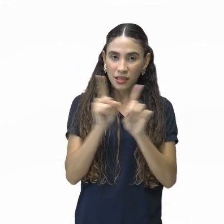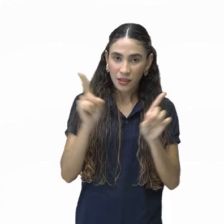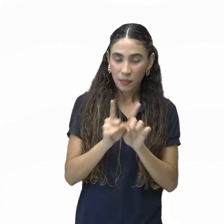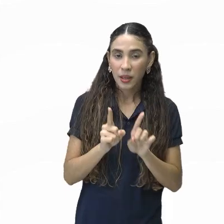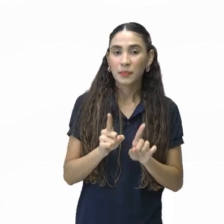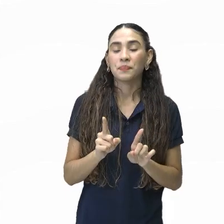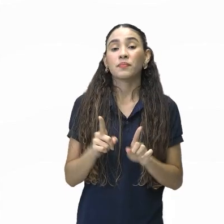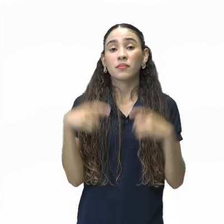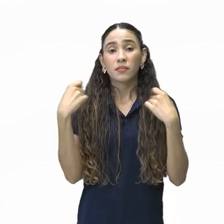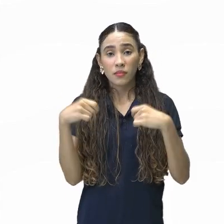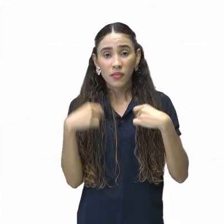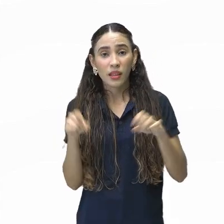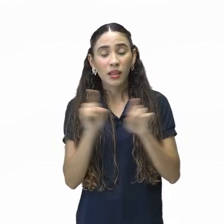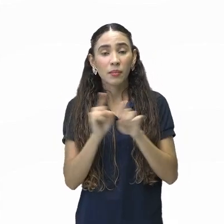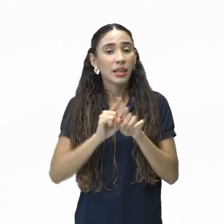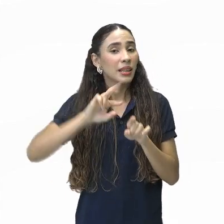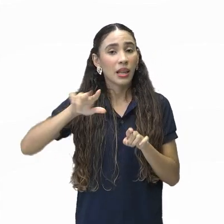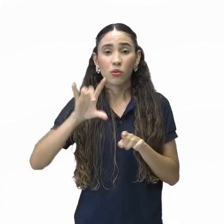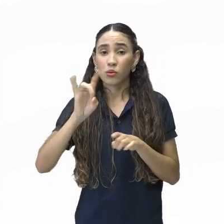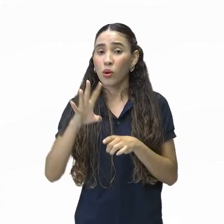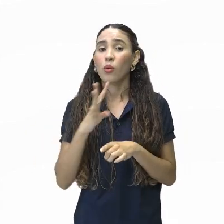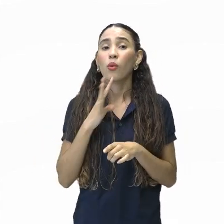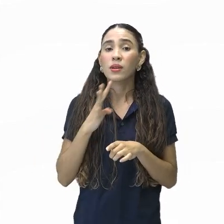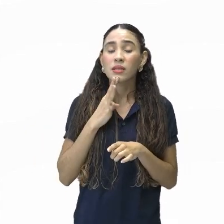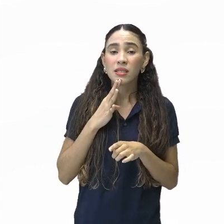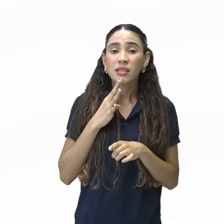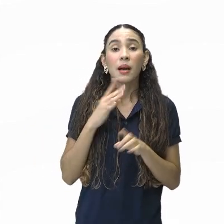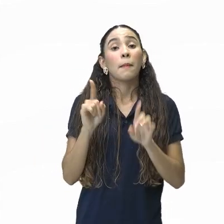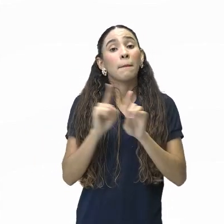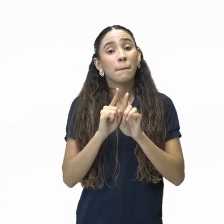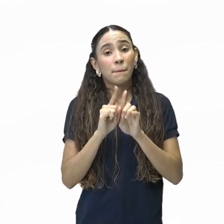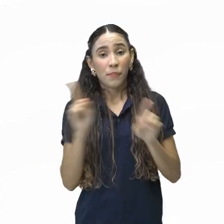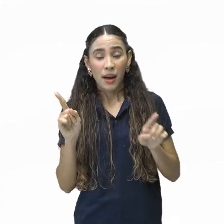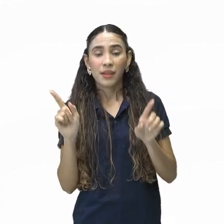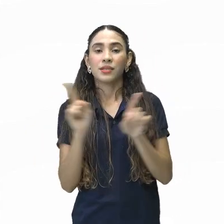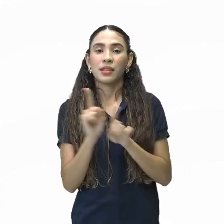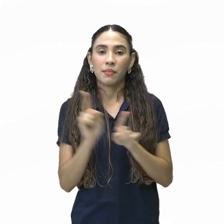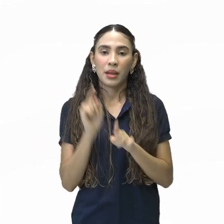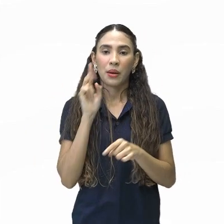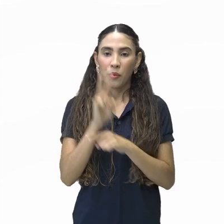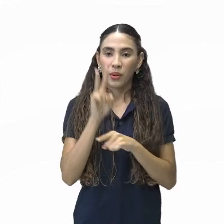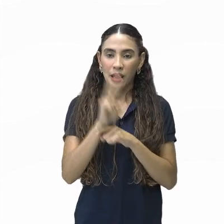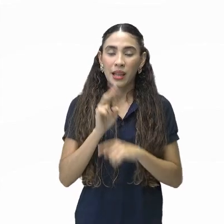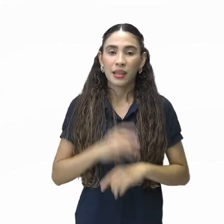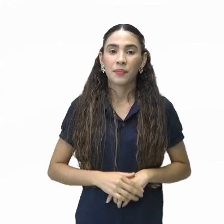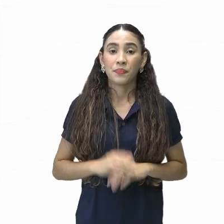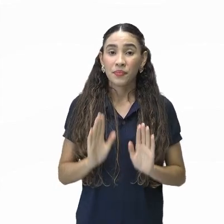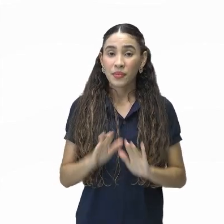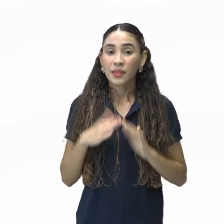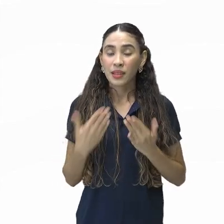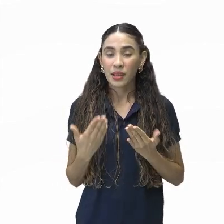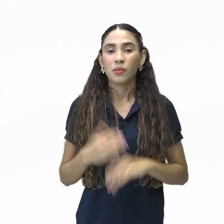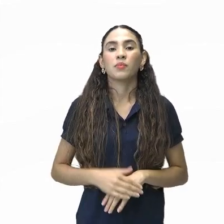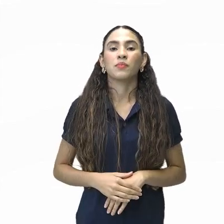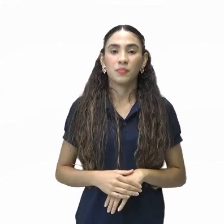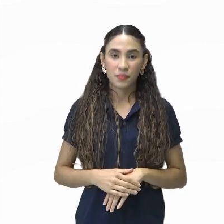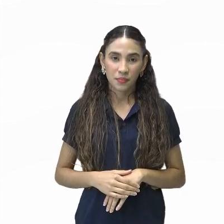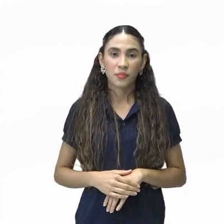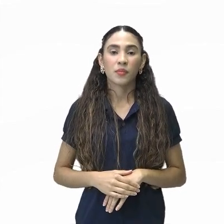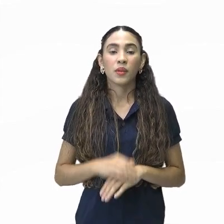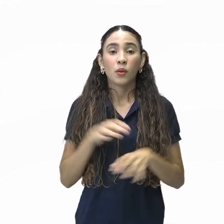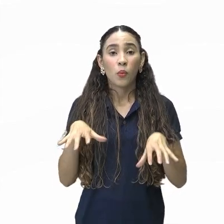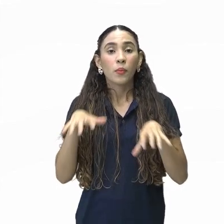também precisa ser não somente conhecida, como também preservada, certo? Então, mais